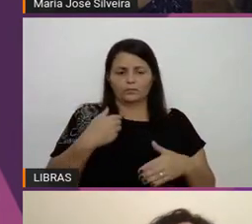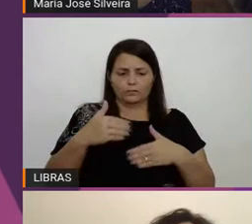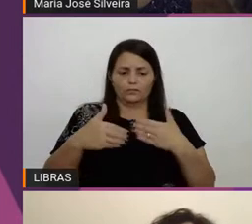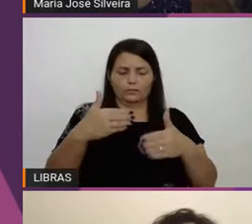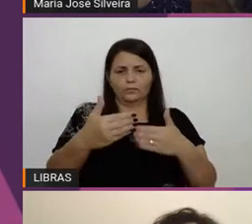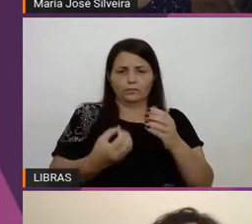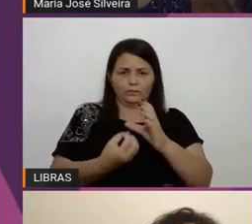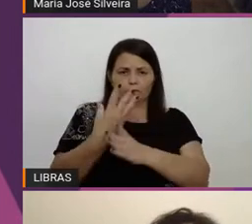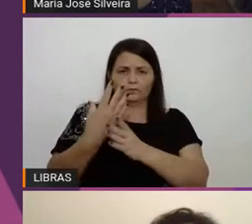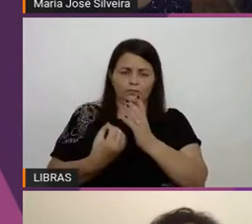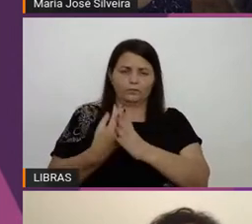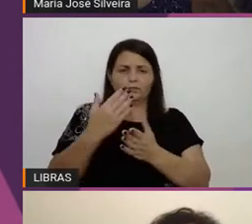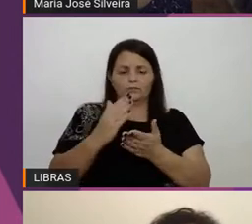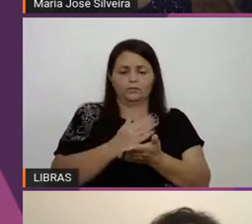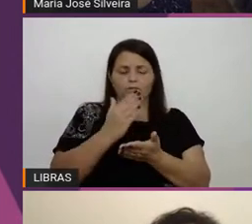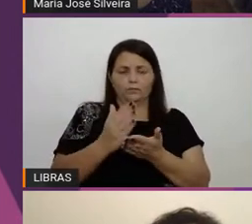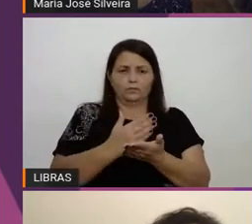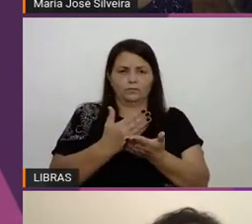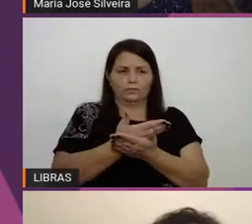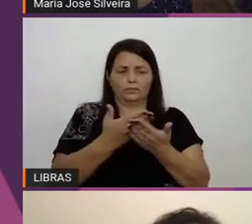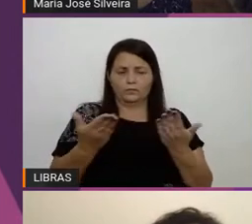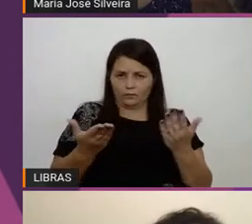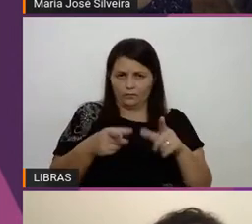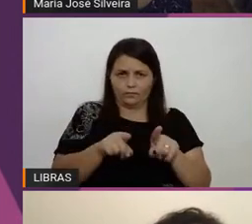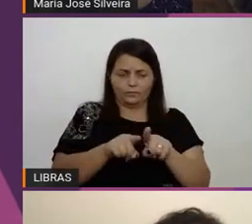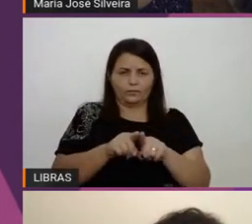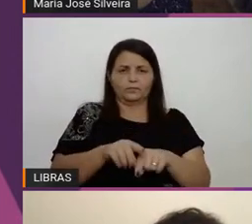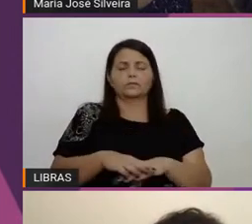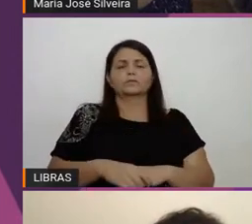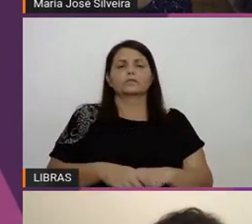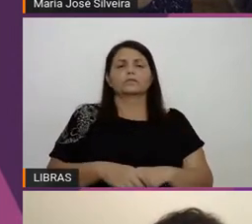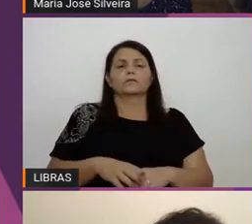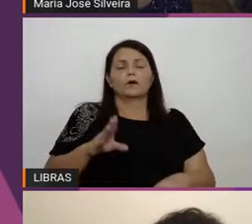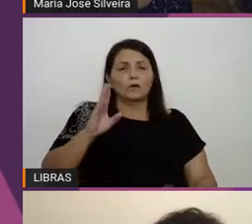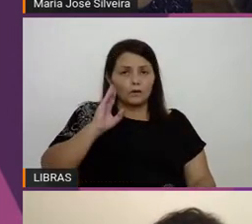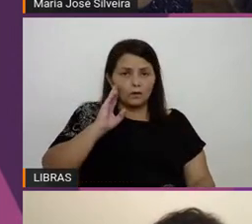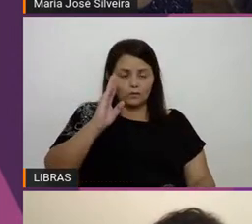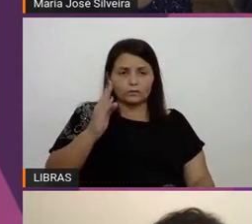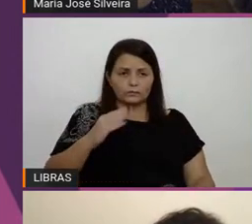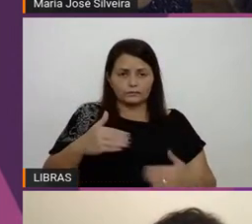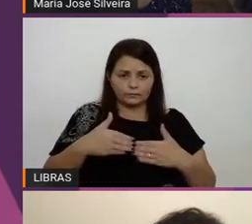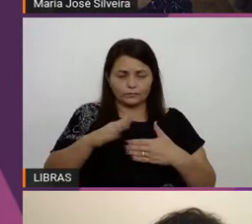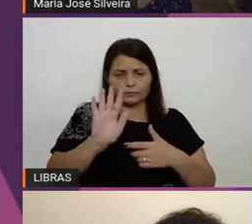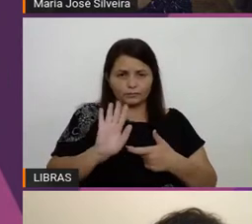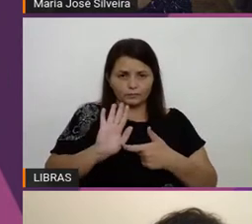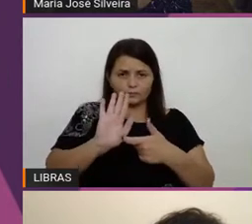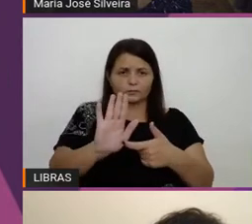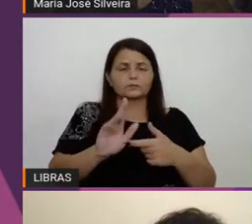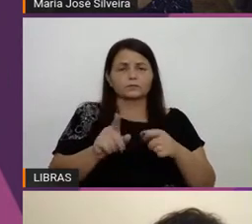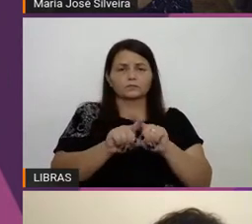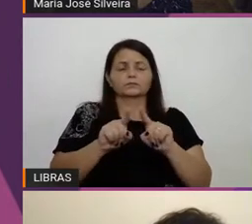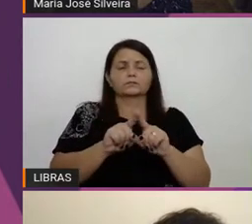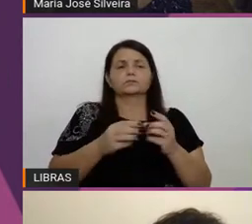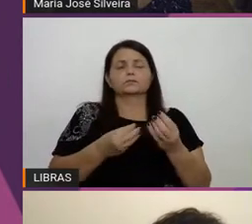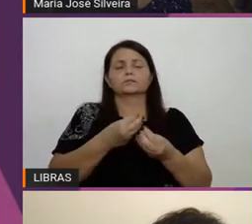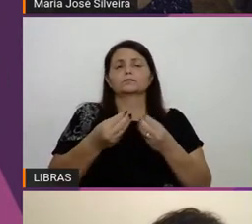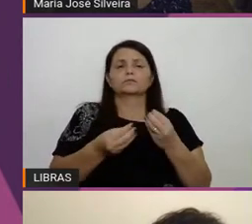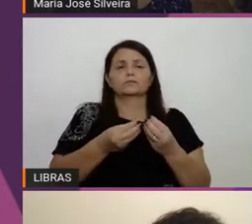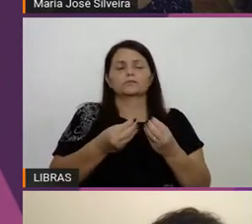processo de criação da obra e tem É principalmente nessa representação de que põe